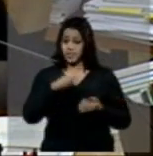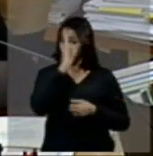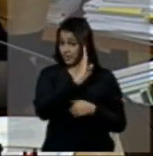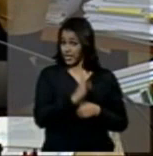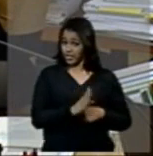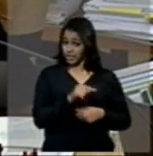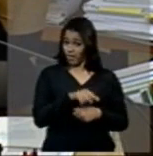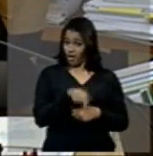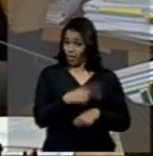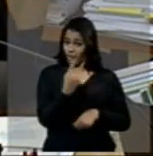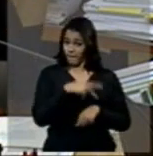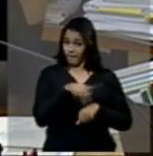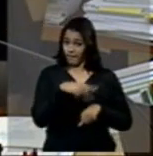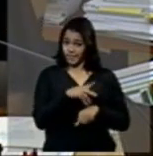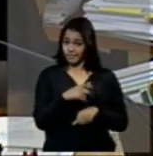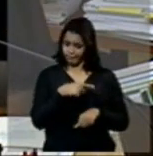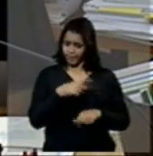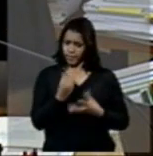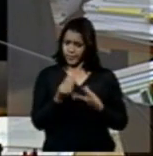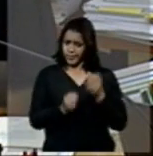Brasil é um deles.